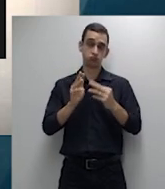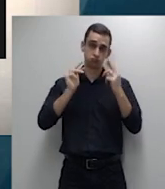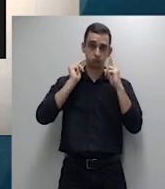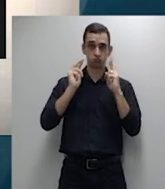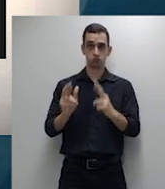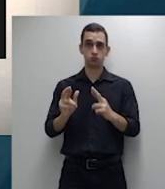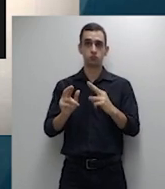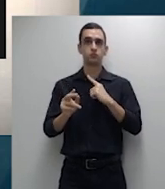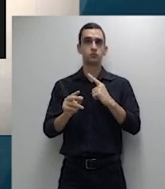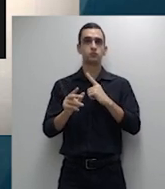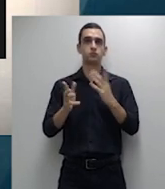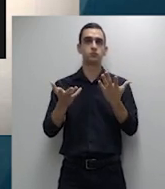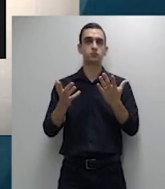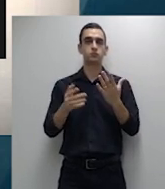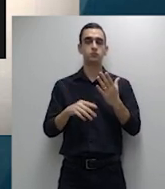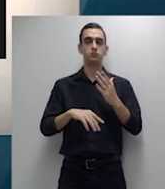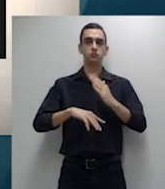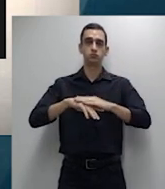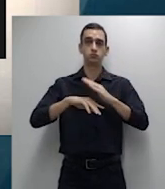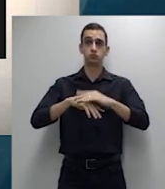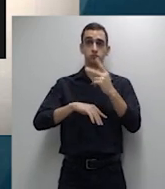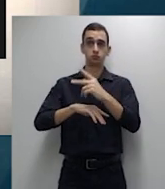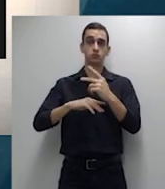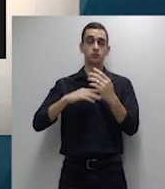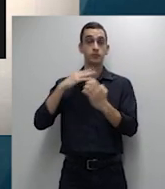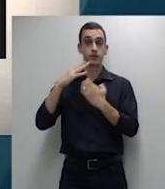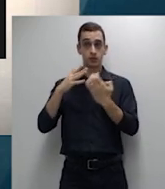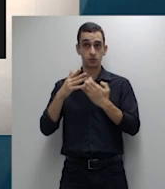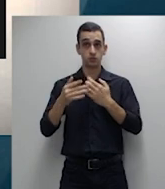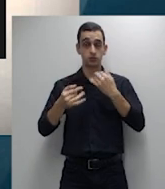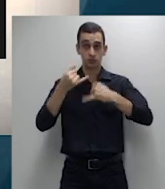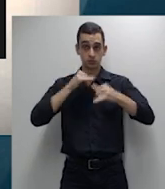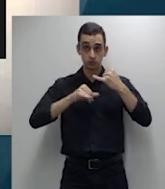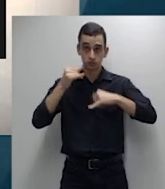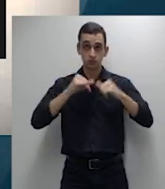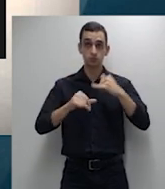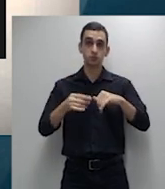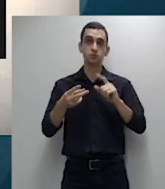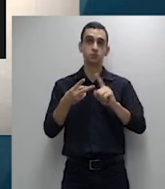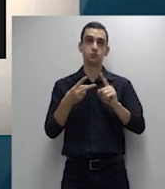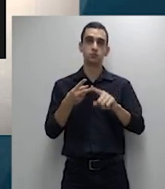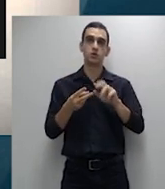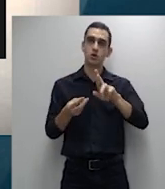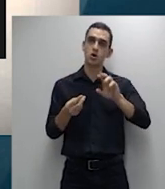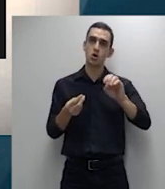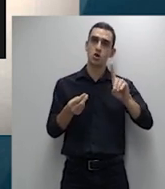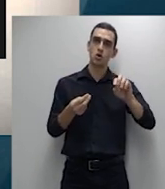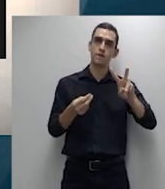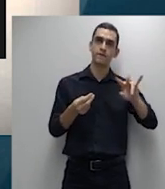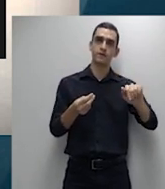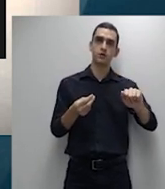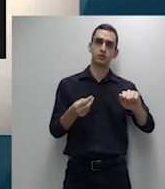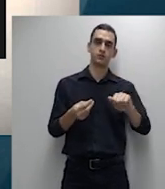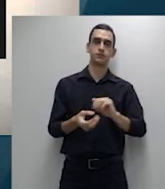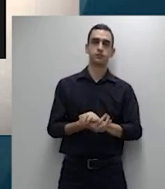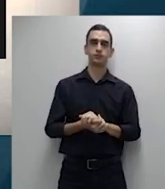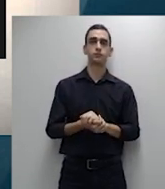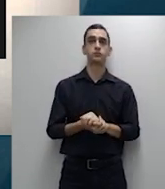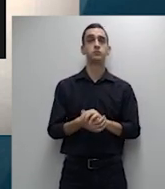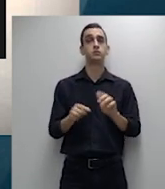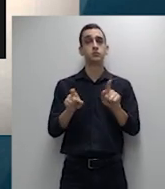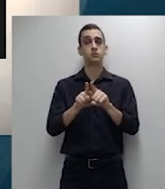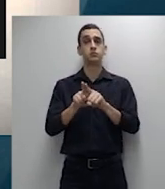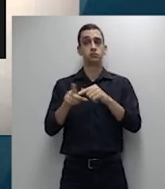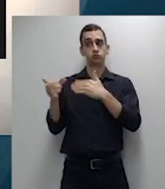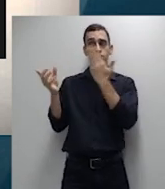relação entre concessionárias de energia elétrica e concessionária de rodovia Aproveite nada em embargos de